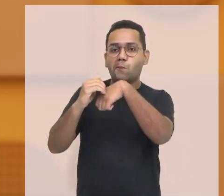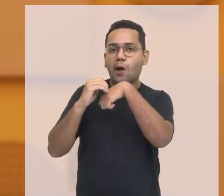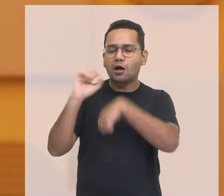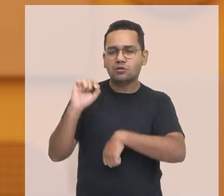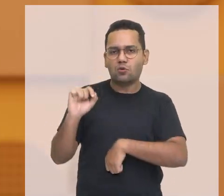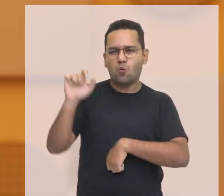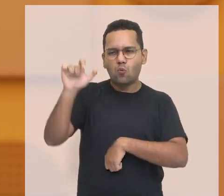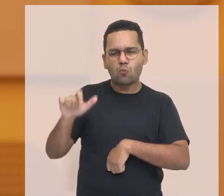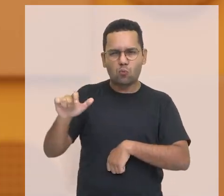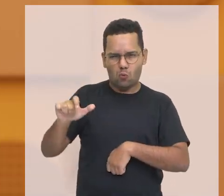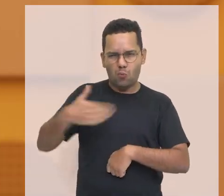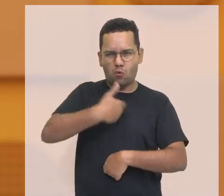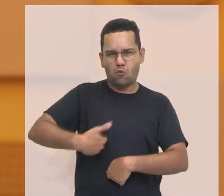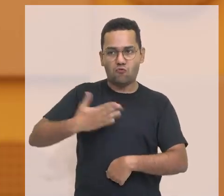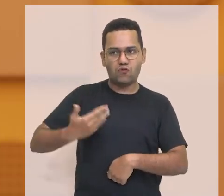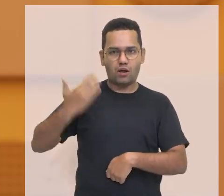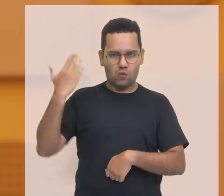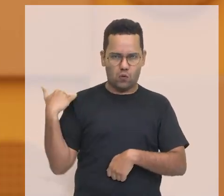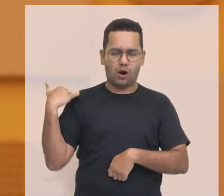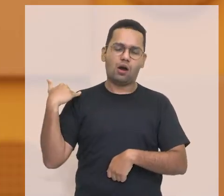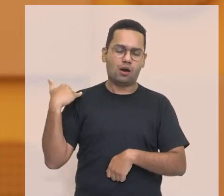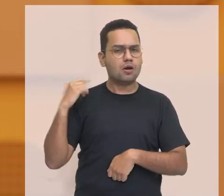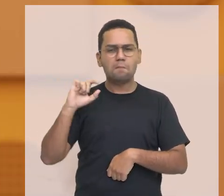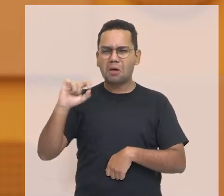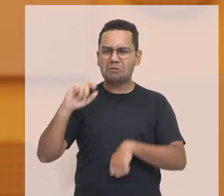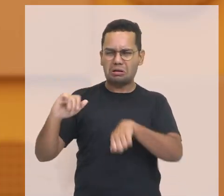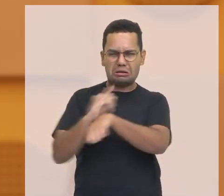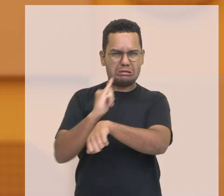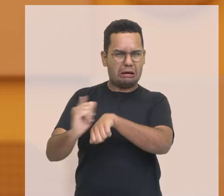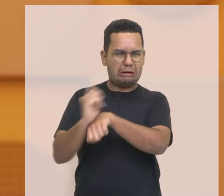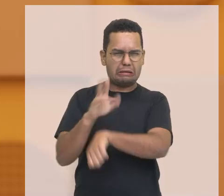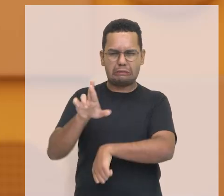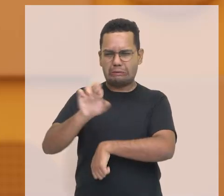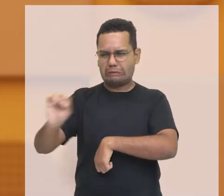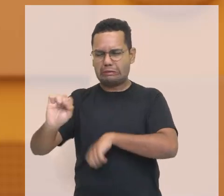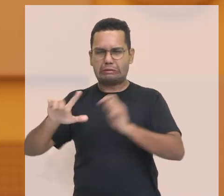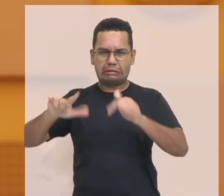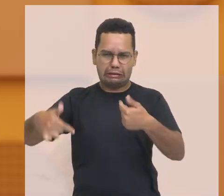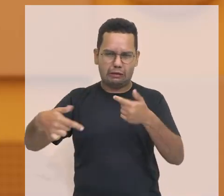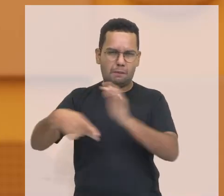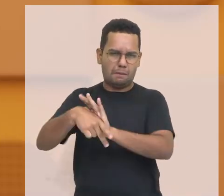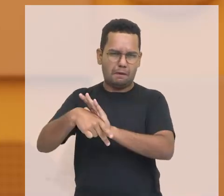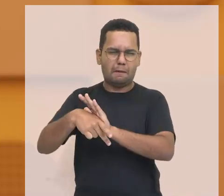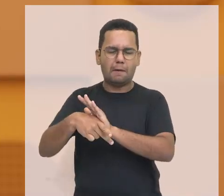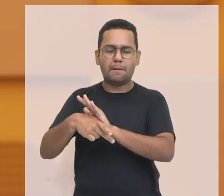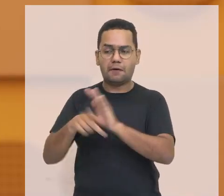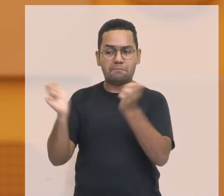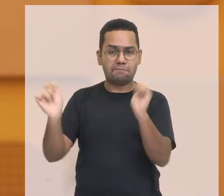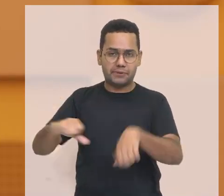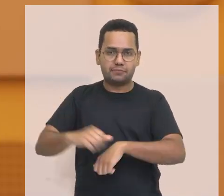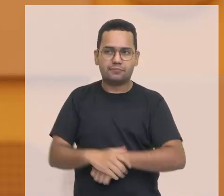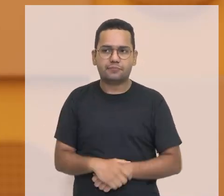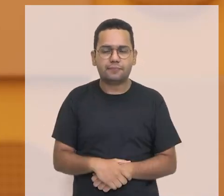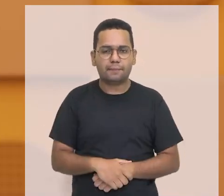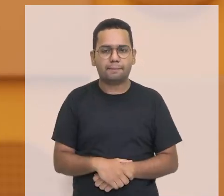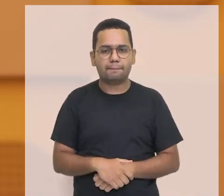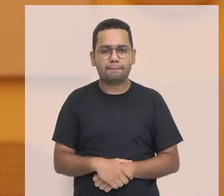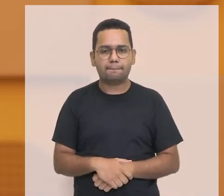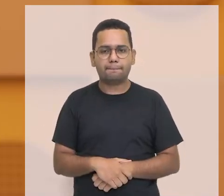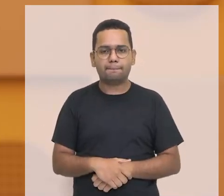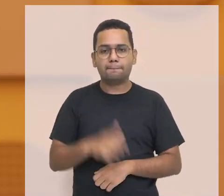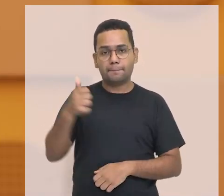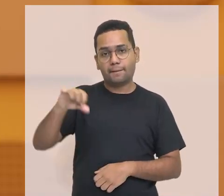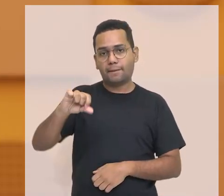pelo fracasso do modelo socialista soviético e a dissolução da União Soviética, e lá em